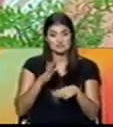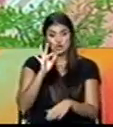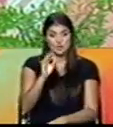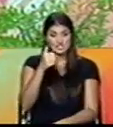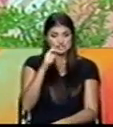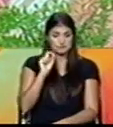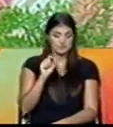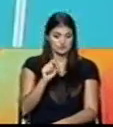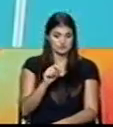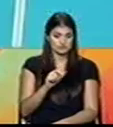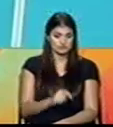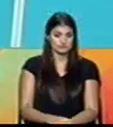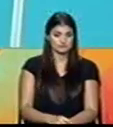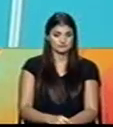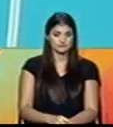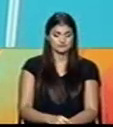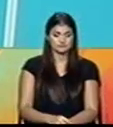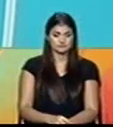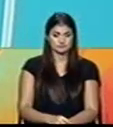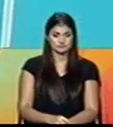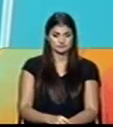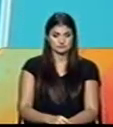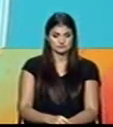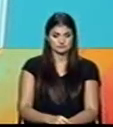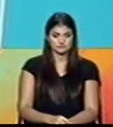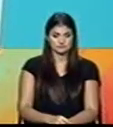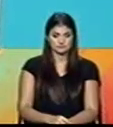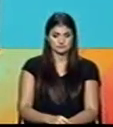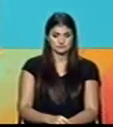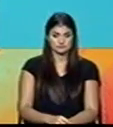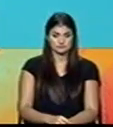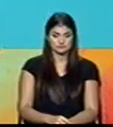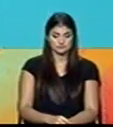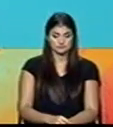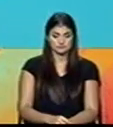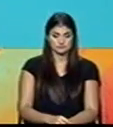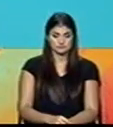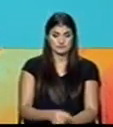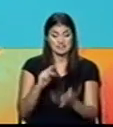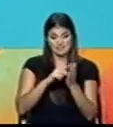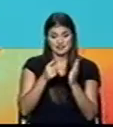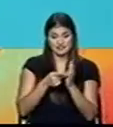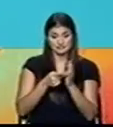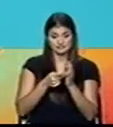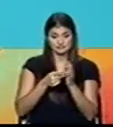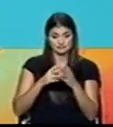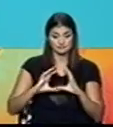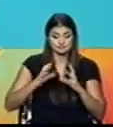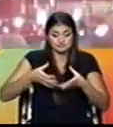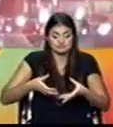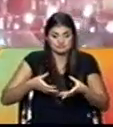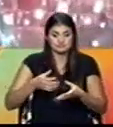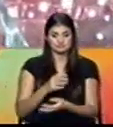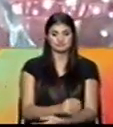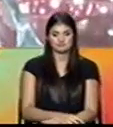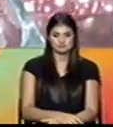minutos. Pronto. Pronto, agora... É a velha técnica. A velha técnica do... Virar ao contrário. Olha, já saiu.